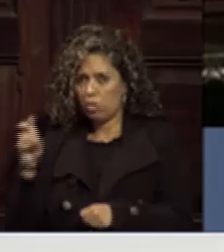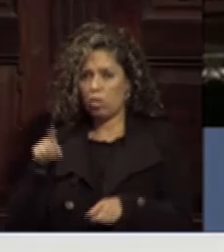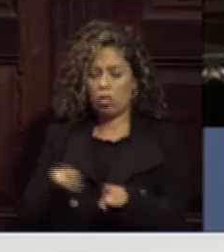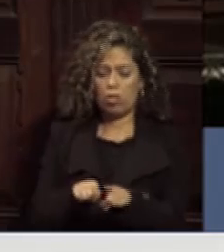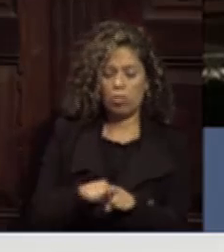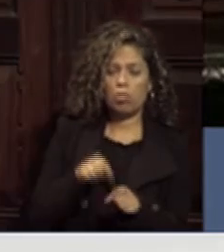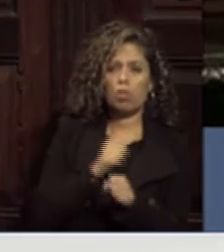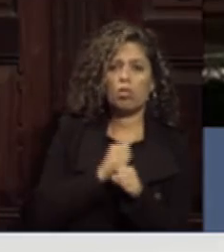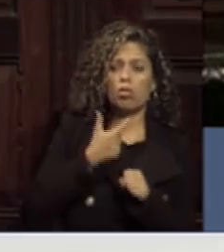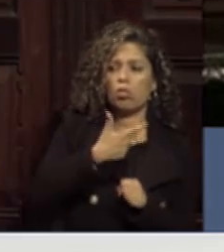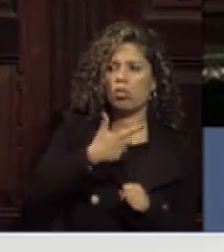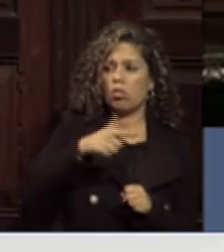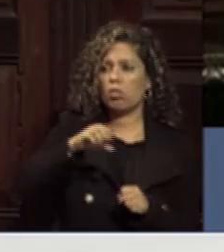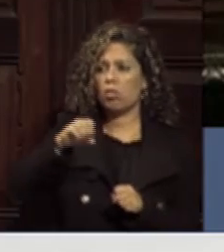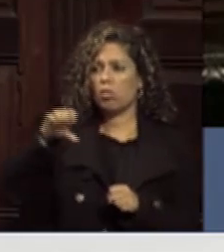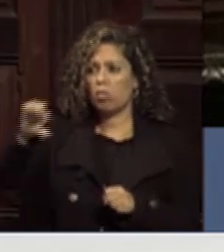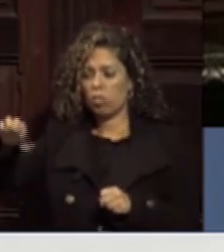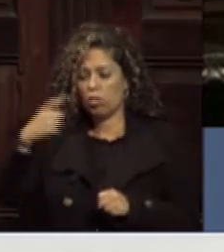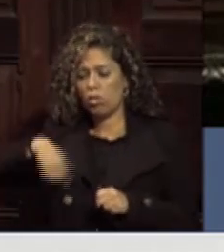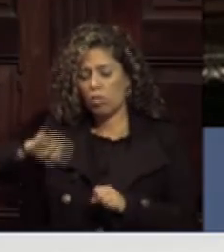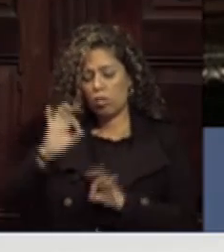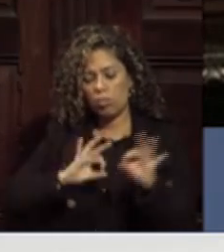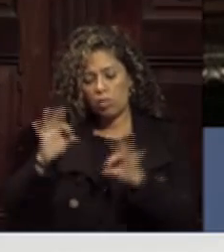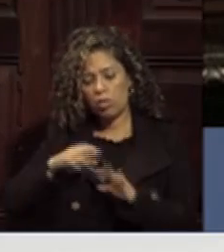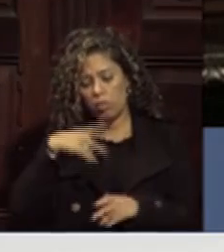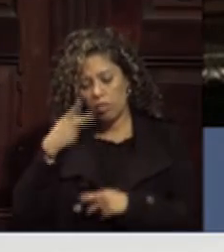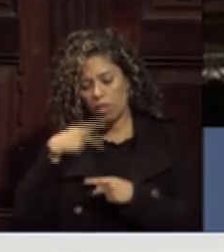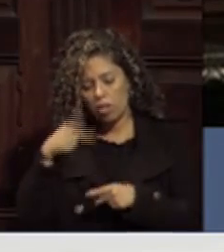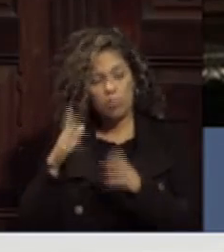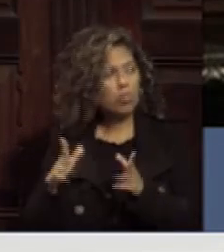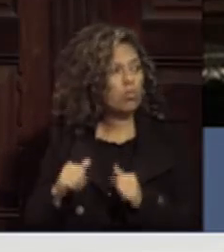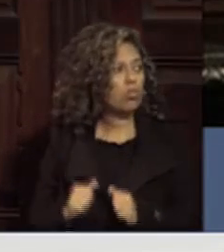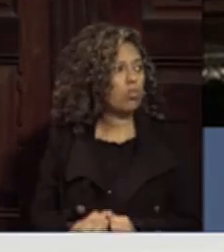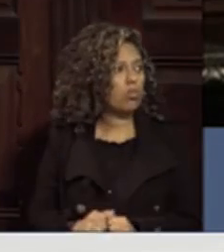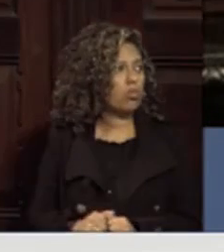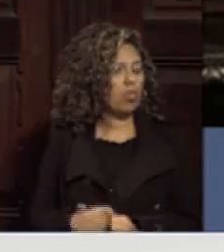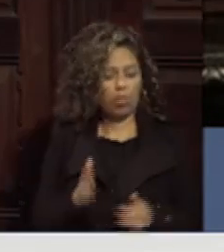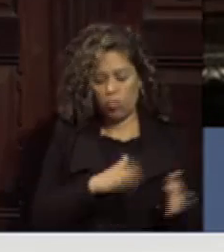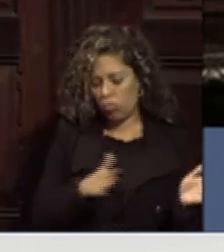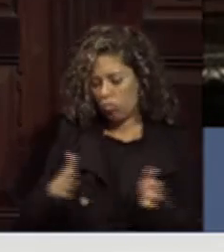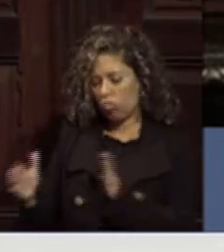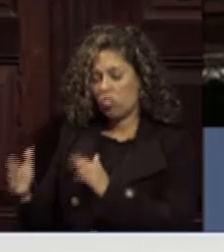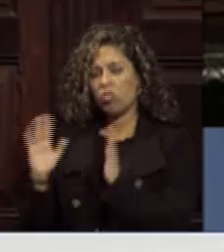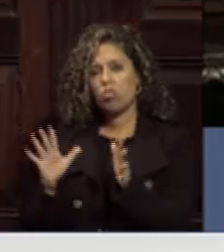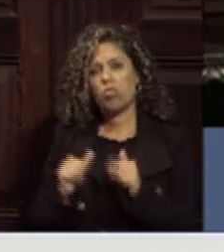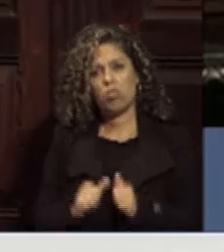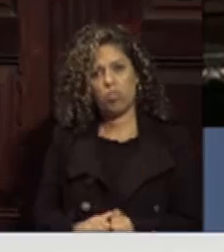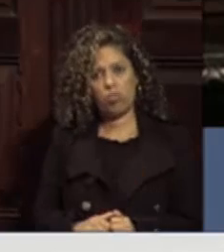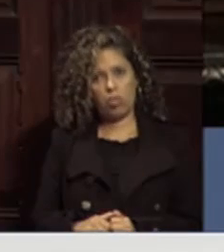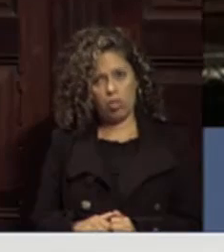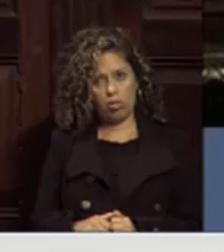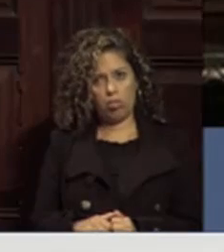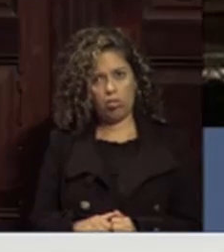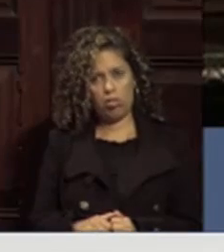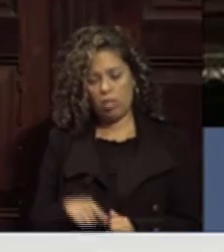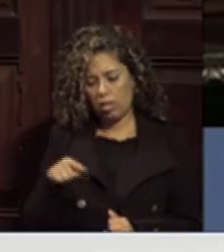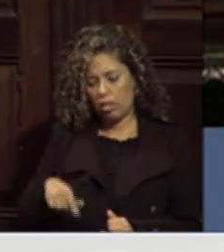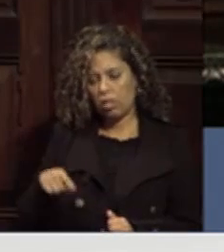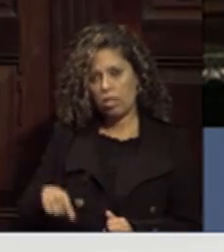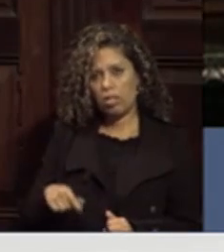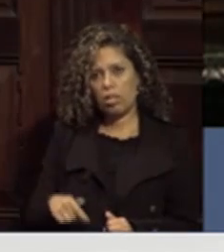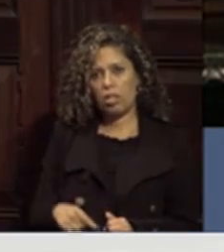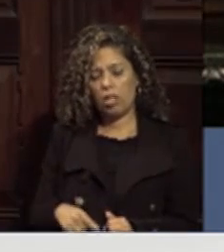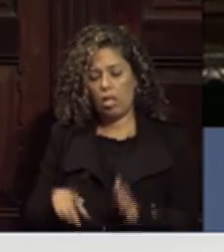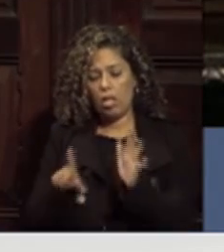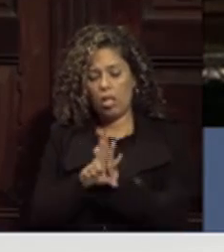ter uma lei de sistema de educação foi o Rio de Janeiro, ordenando a oferta da educação pública. Essa lei